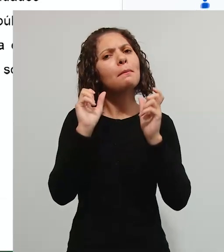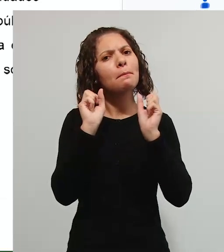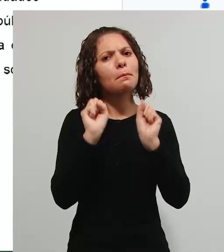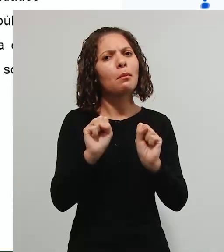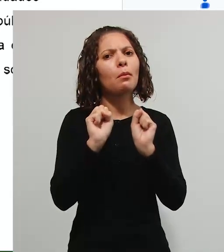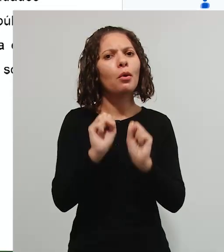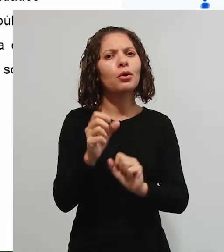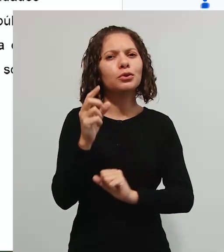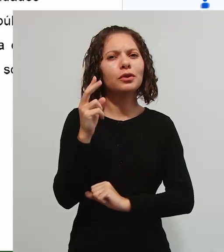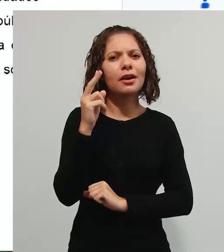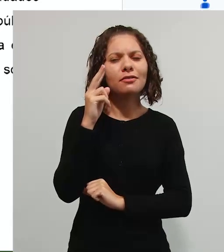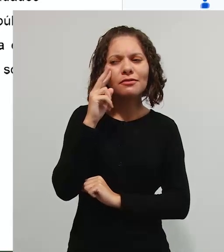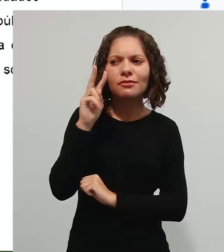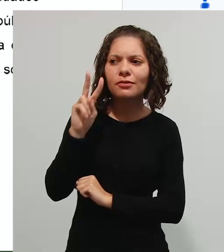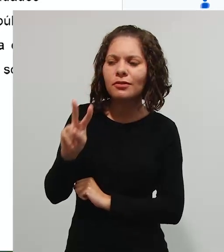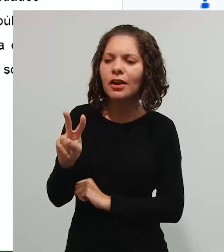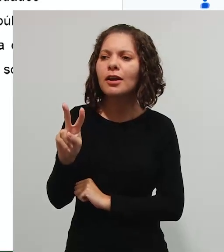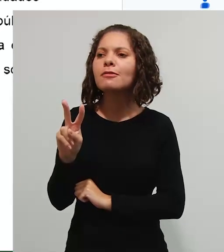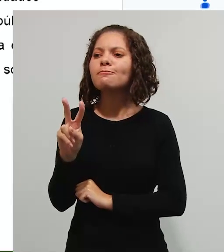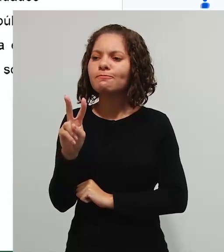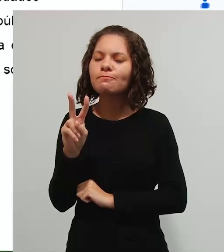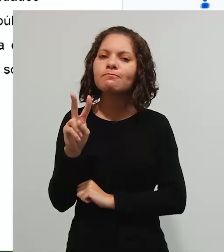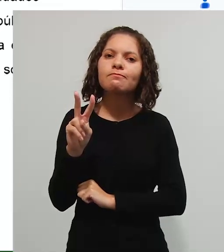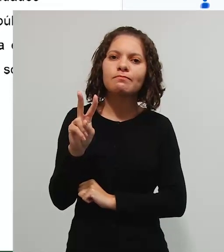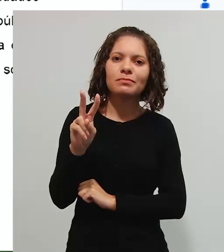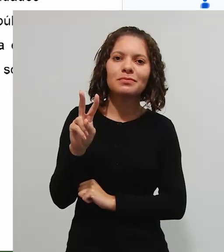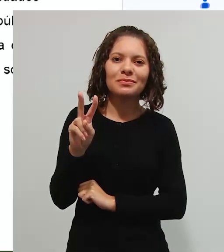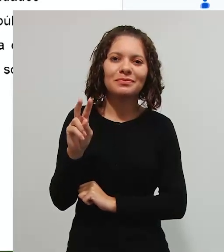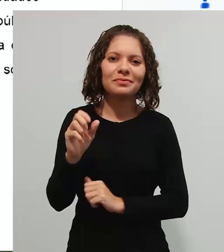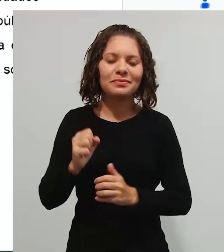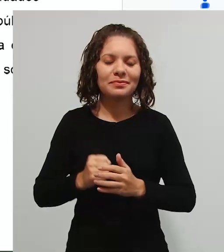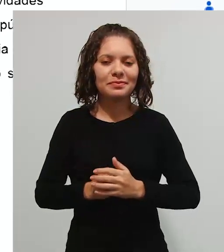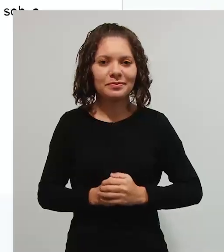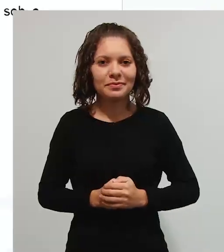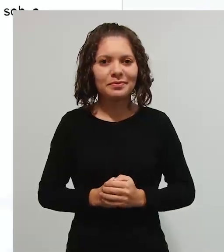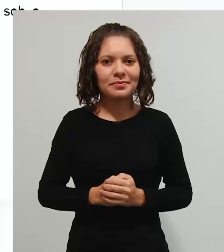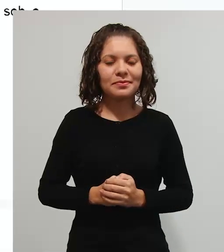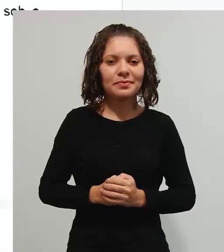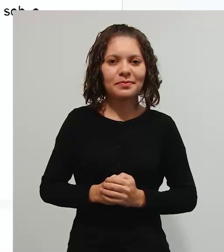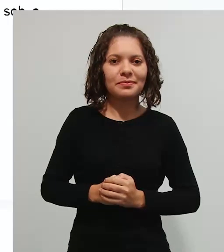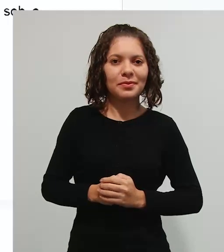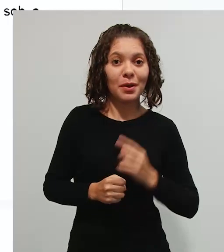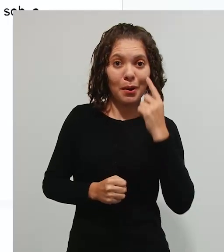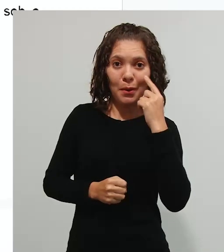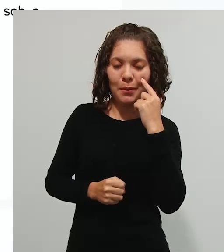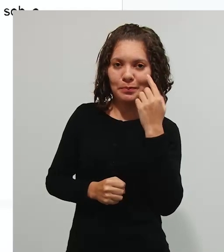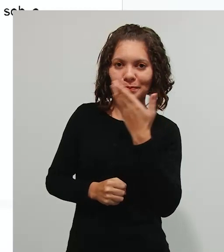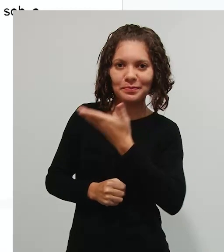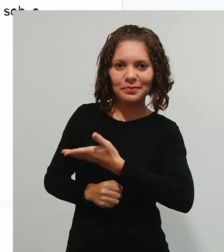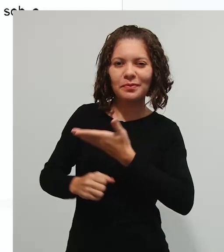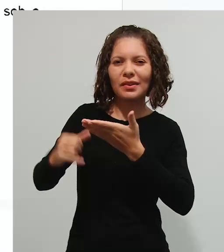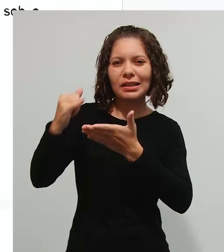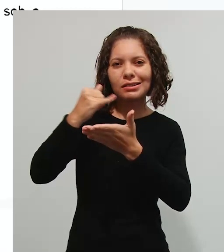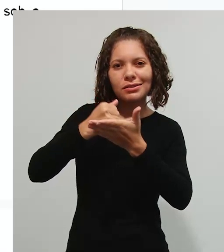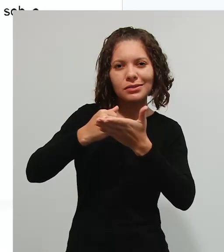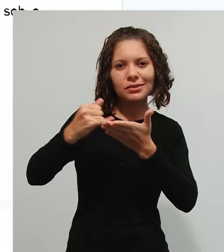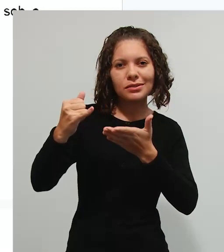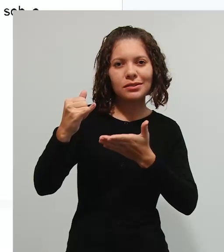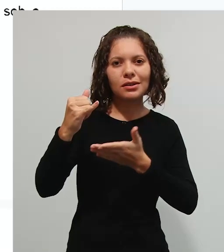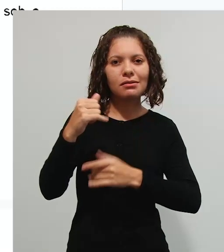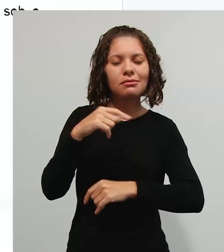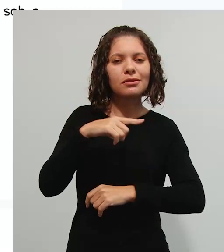gente poder se inspirar, evidentemente. Então, nessa introdução, eu tenho aqui no projeto, tá? Ó,